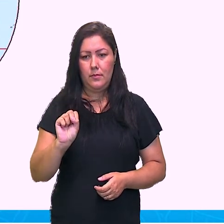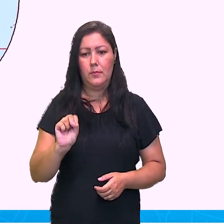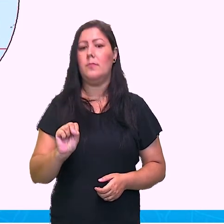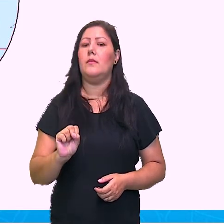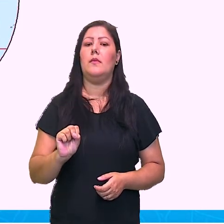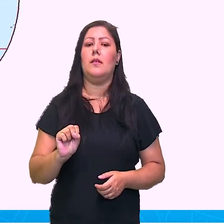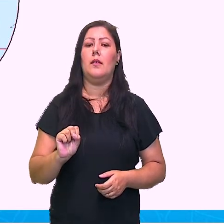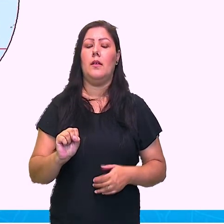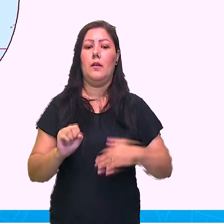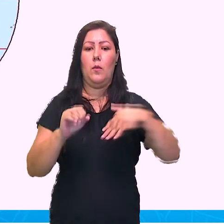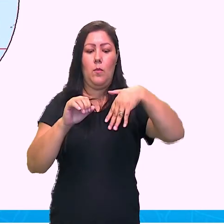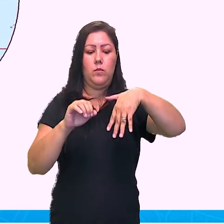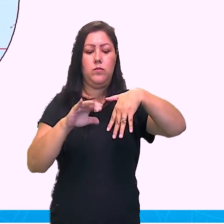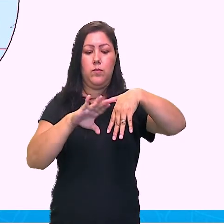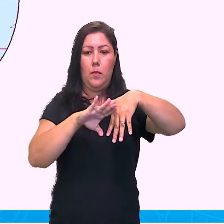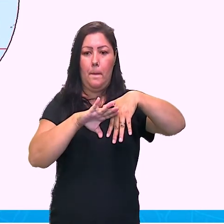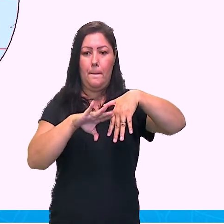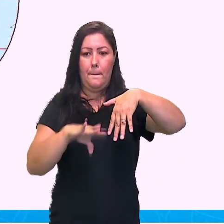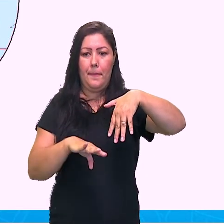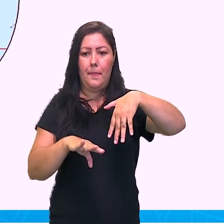subtropical.